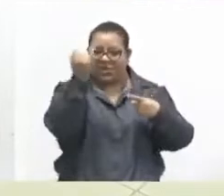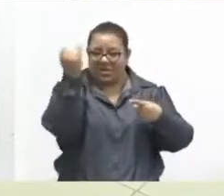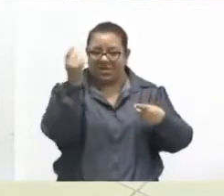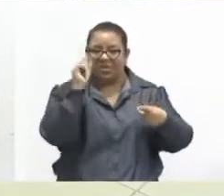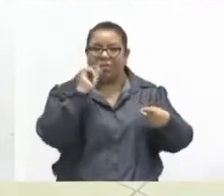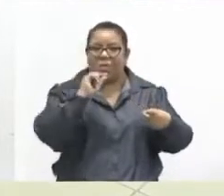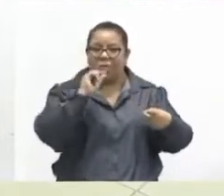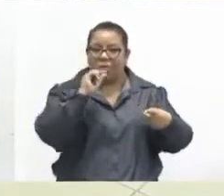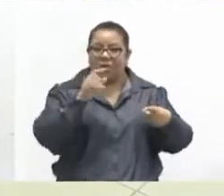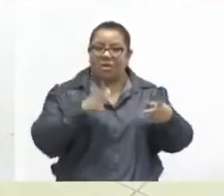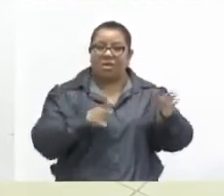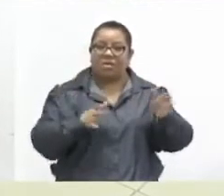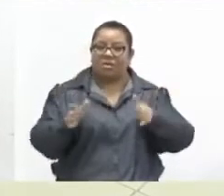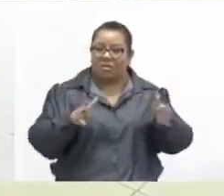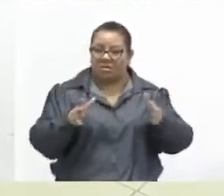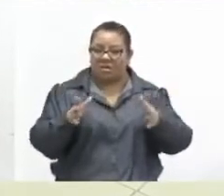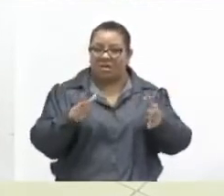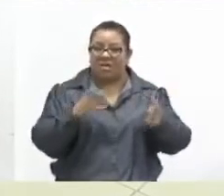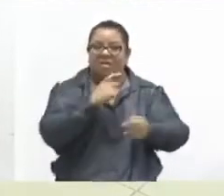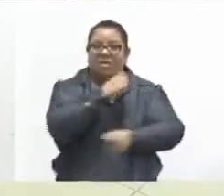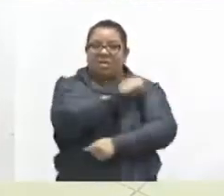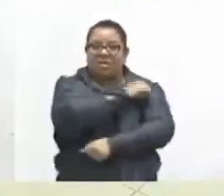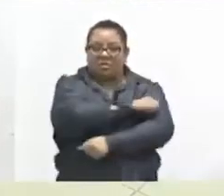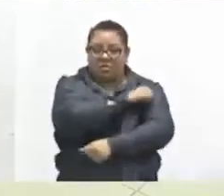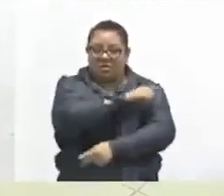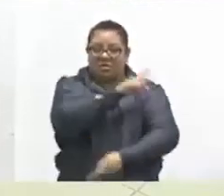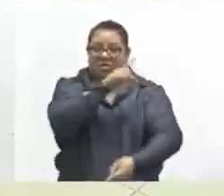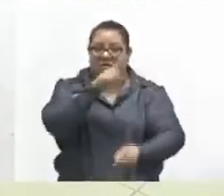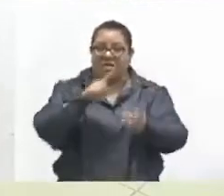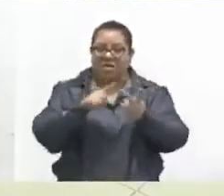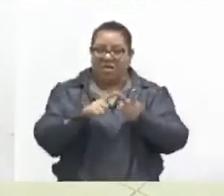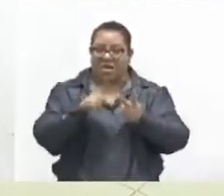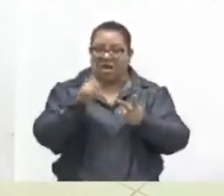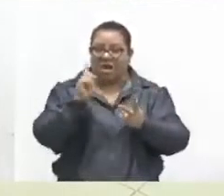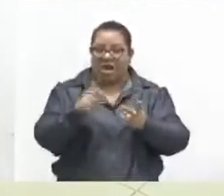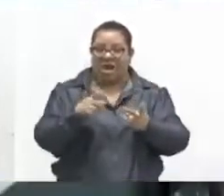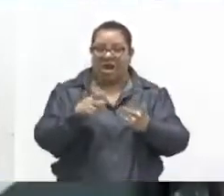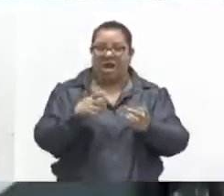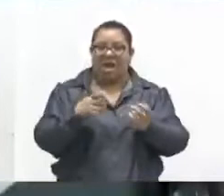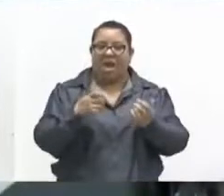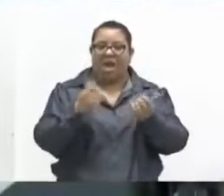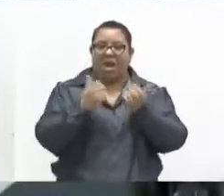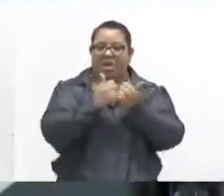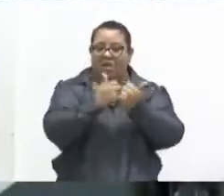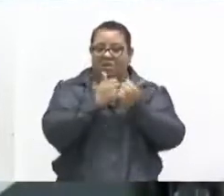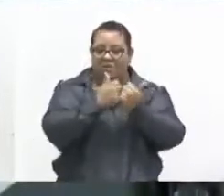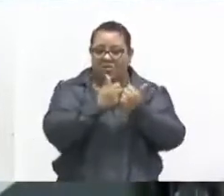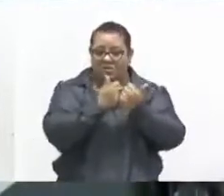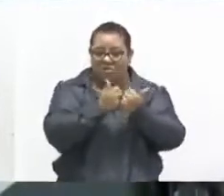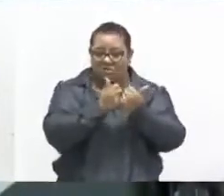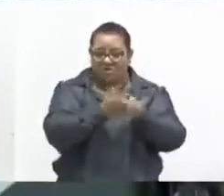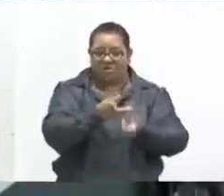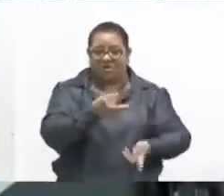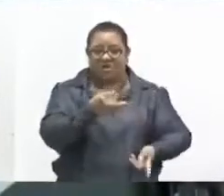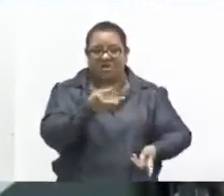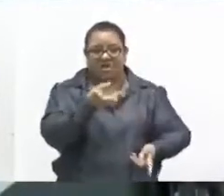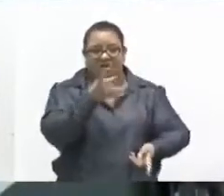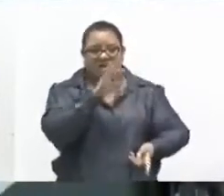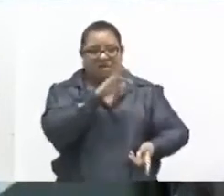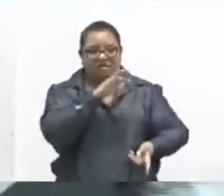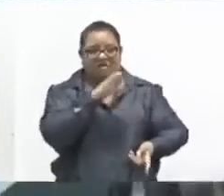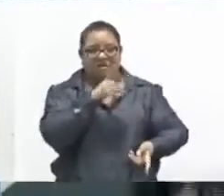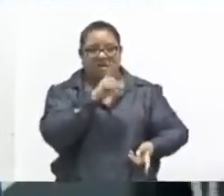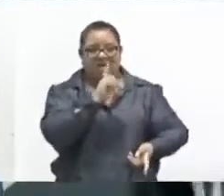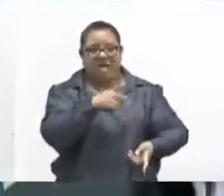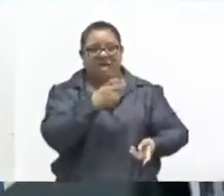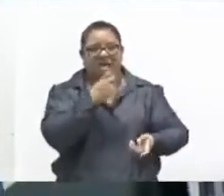é assistência estudantil. E dividir que a assistência estudantil não é assistencialismo. Esse é o grande problema da sociedade. A sociedade